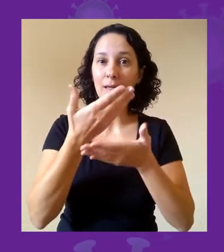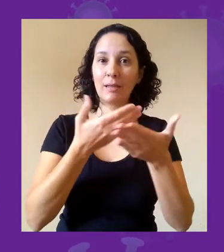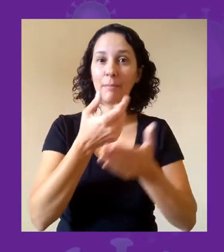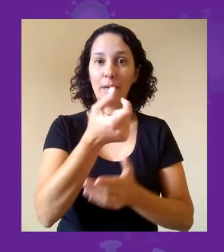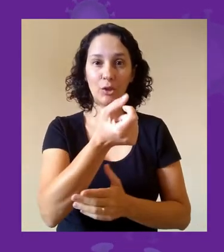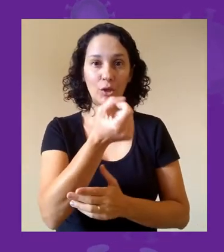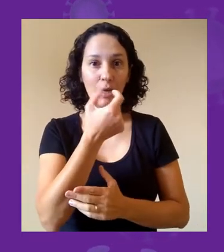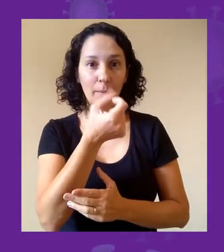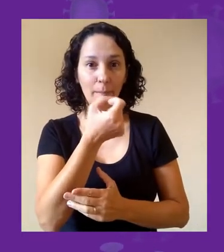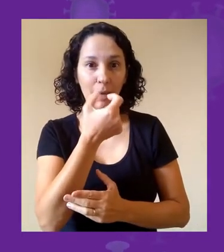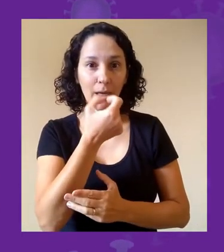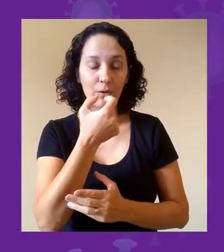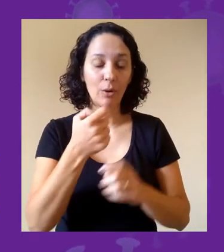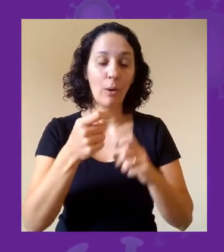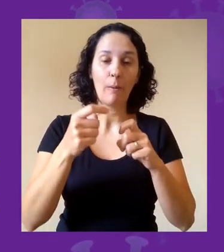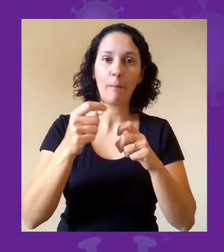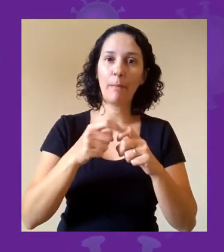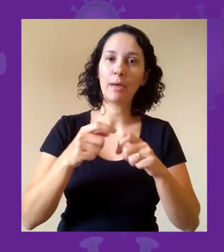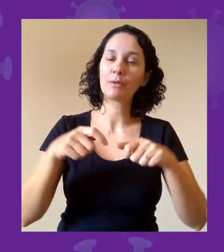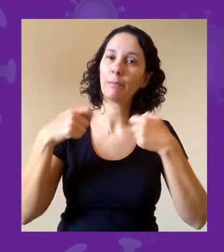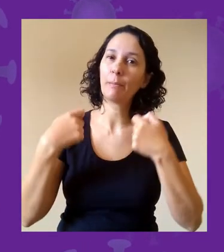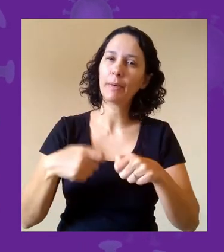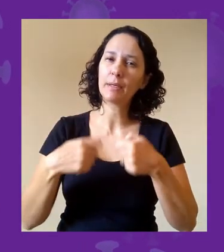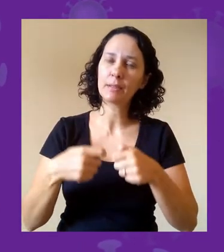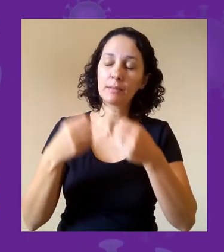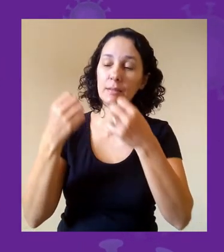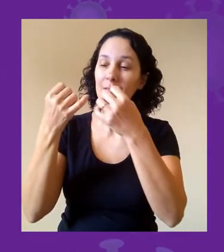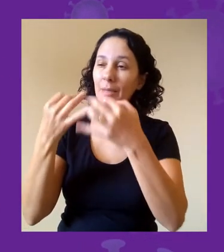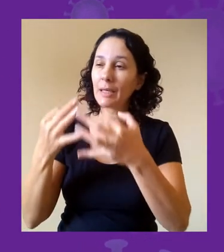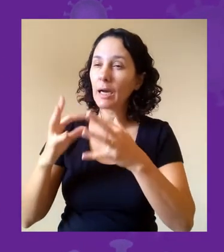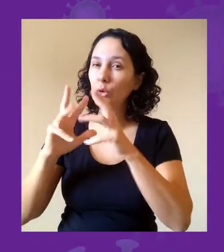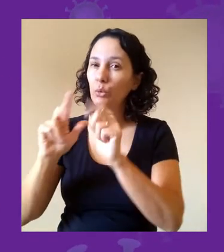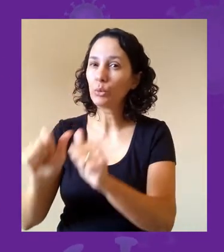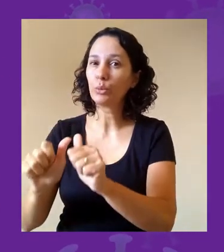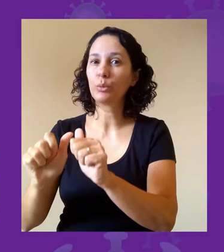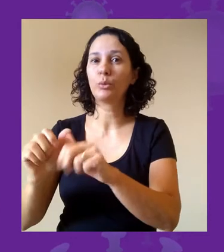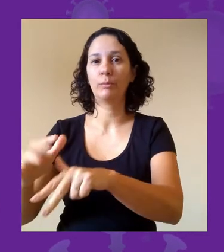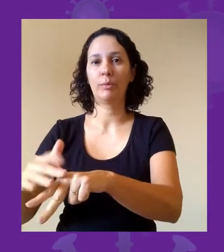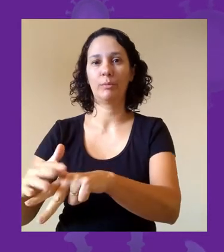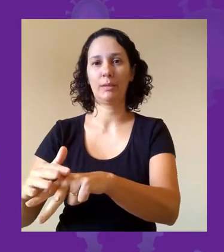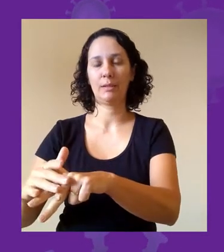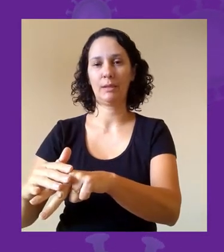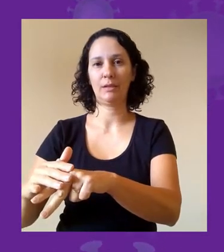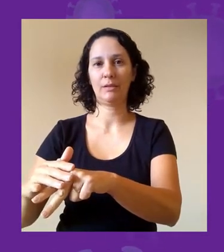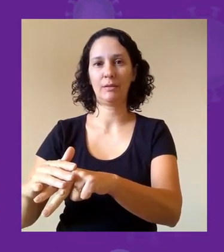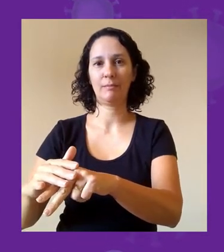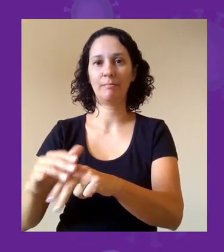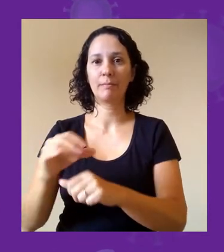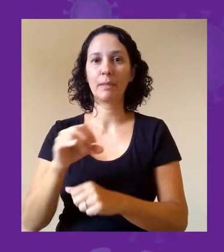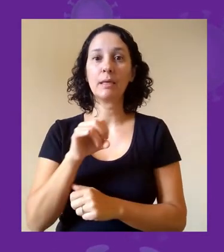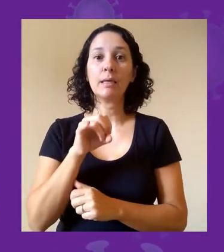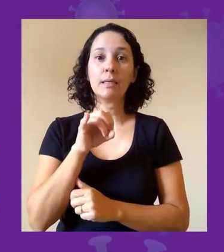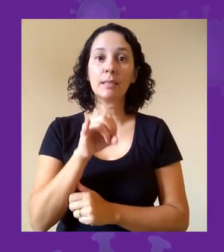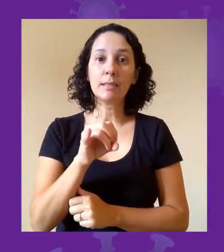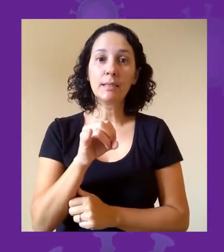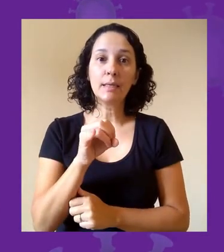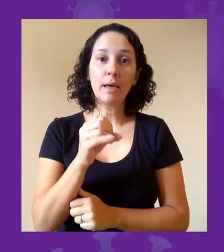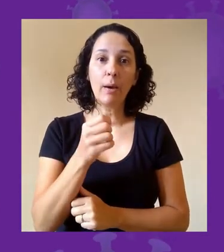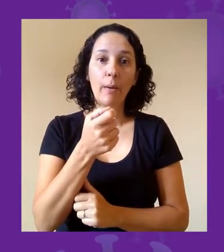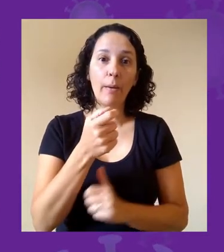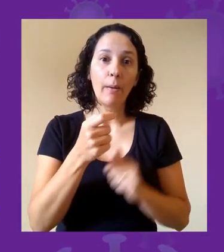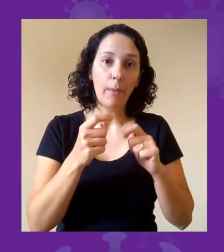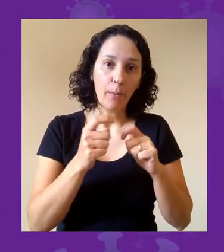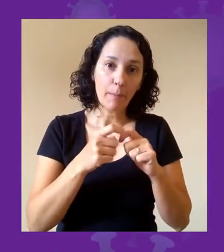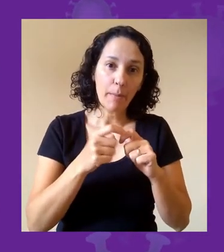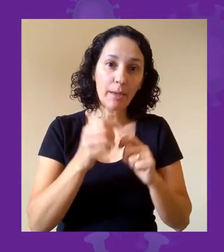a um paciente o paciente tem o direito de ser adequadamente informado pelo médico e não tem obrigação